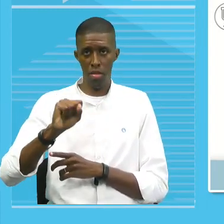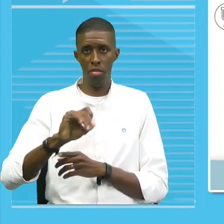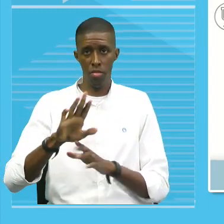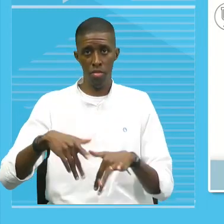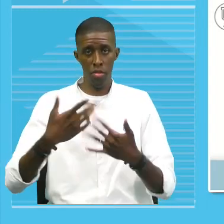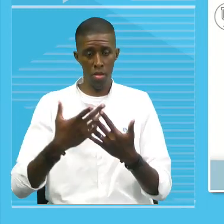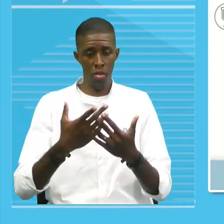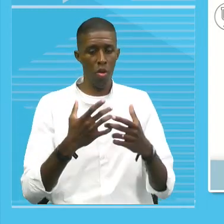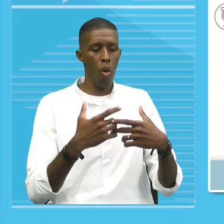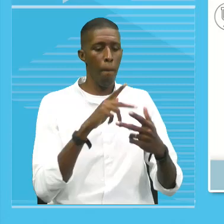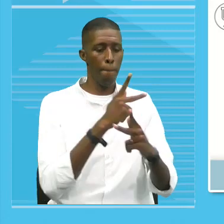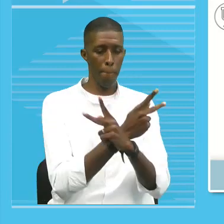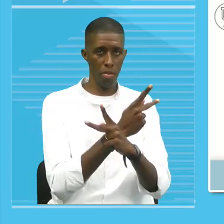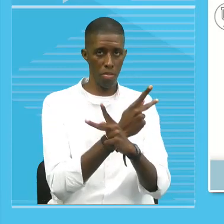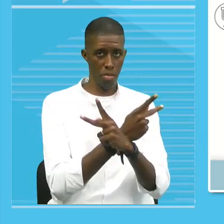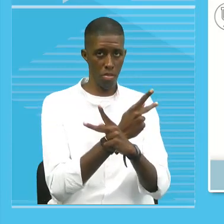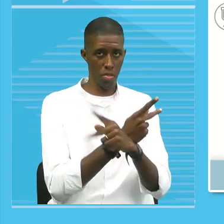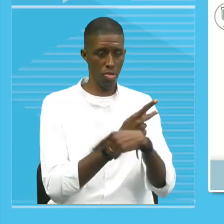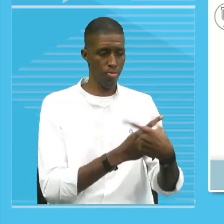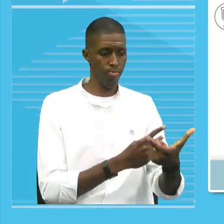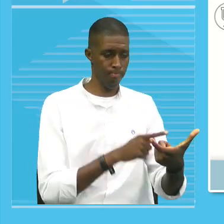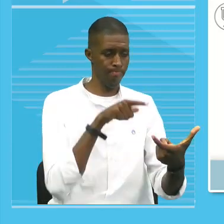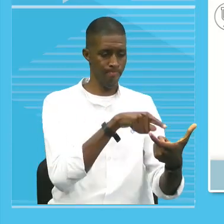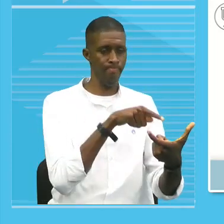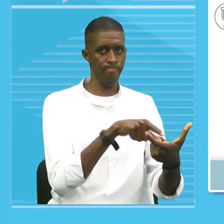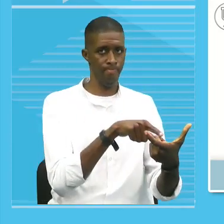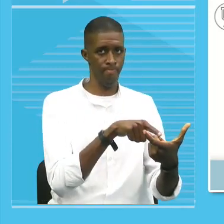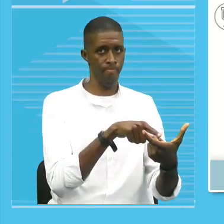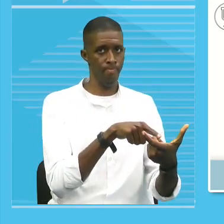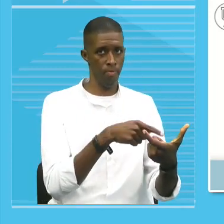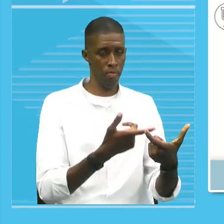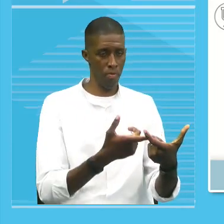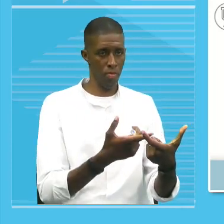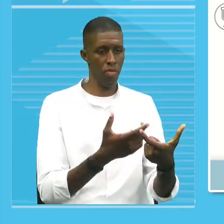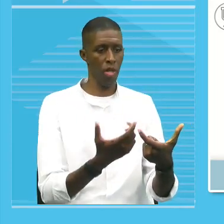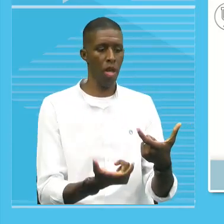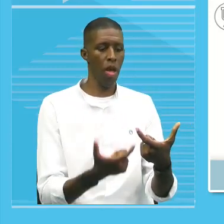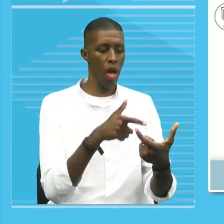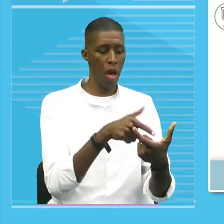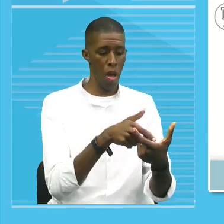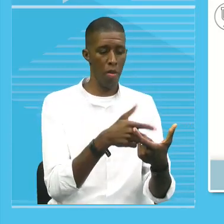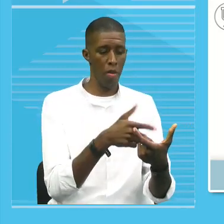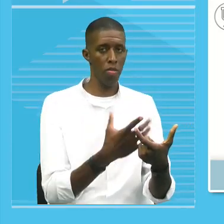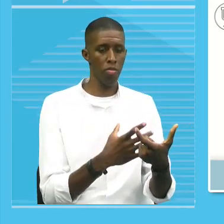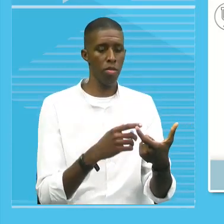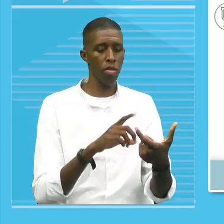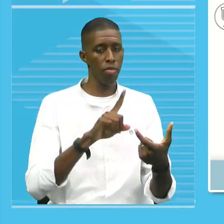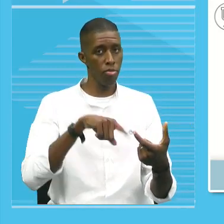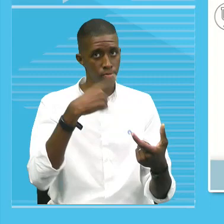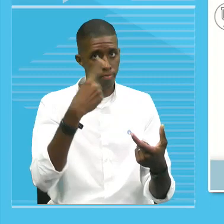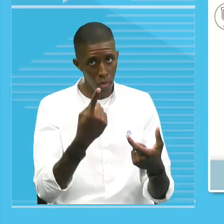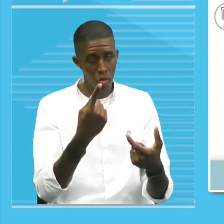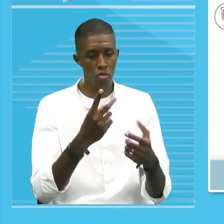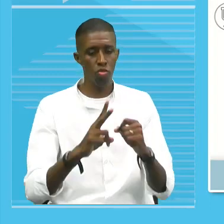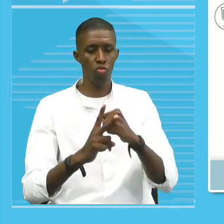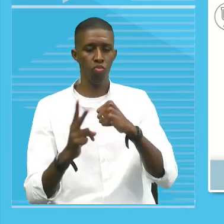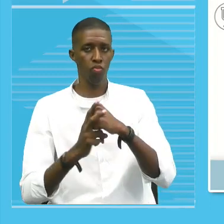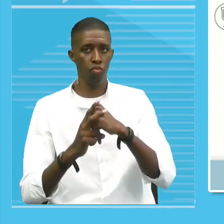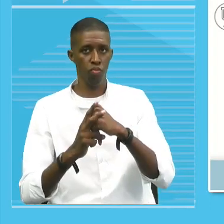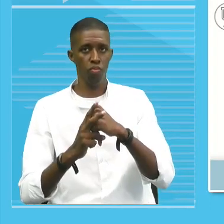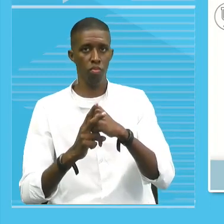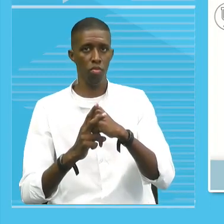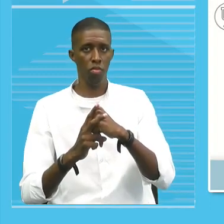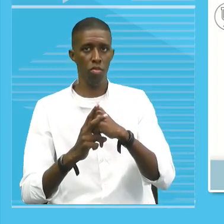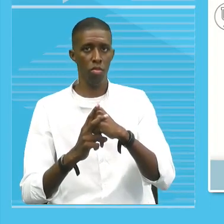ler comprei umas botas escrevi aroberto para Roberto ler e escrever